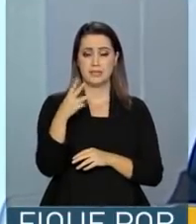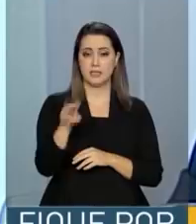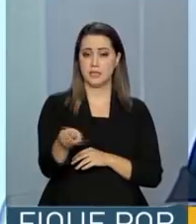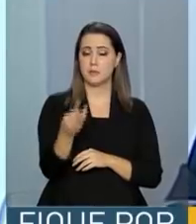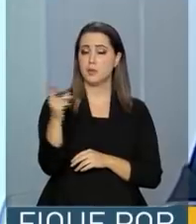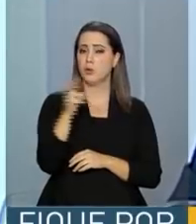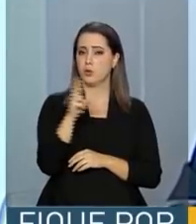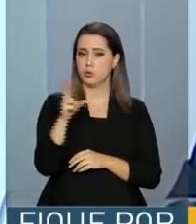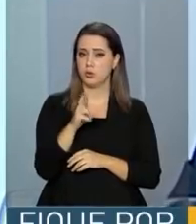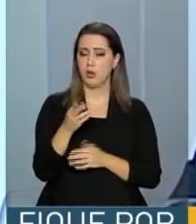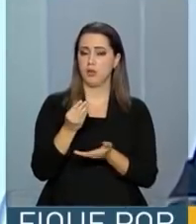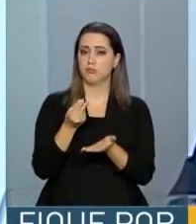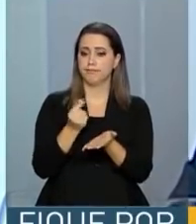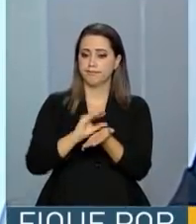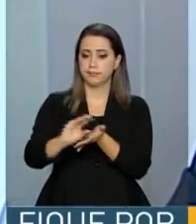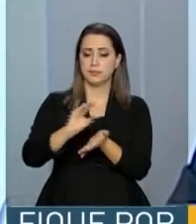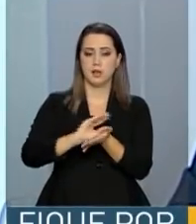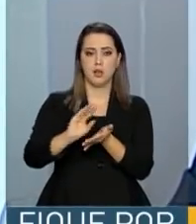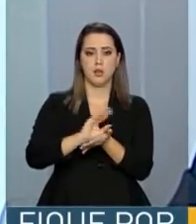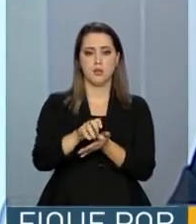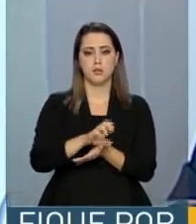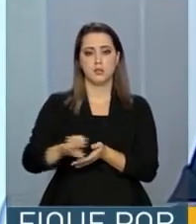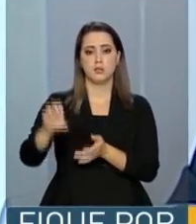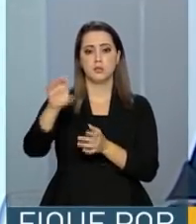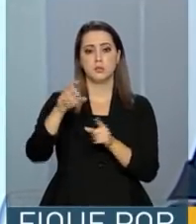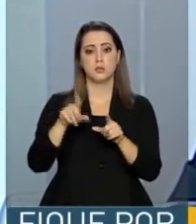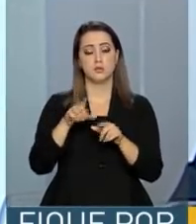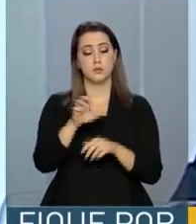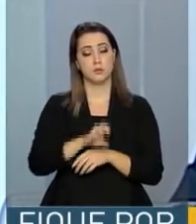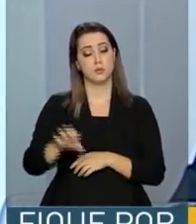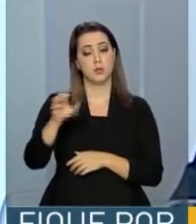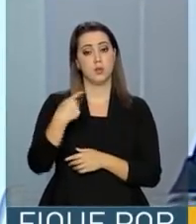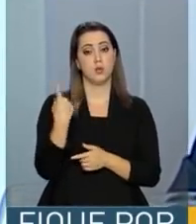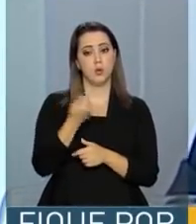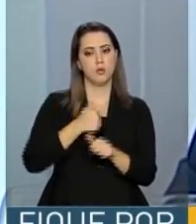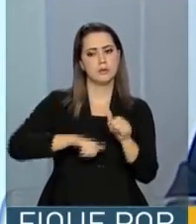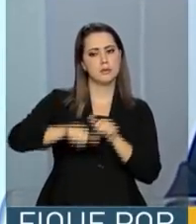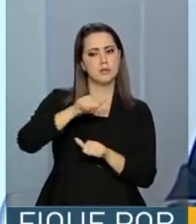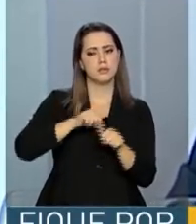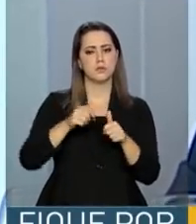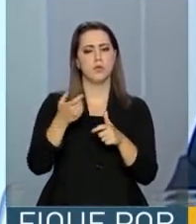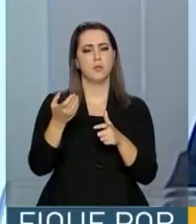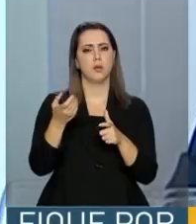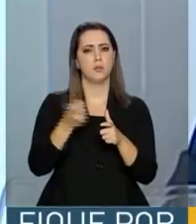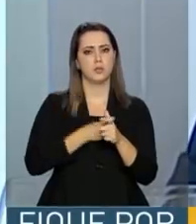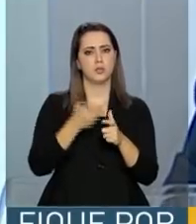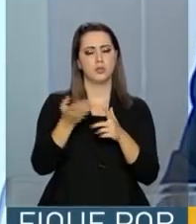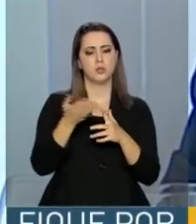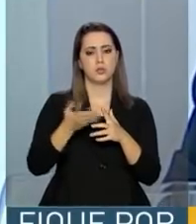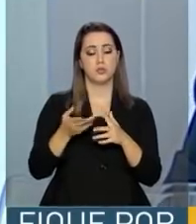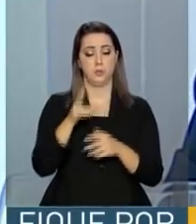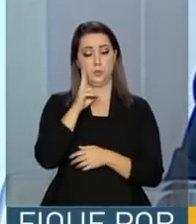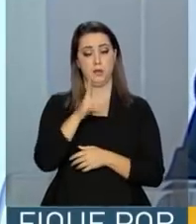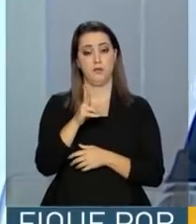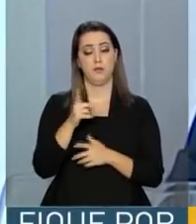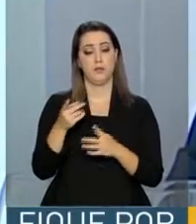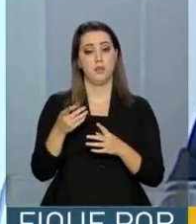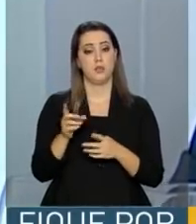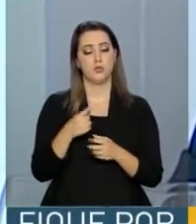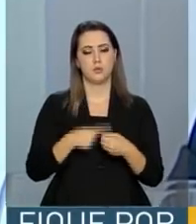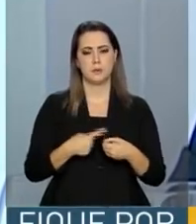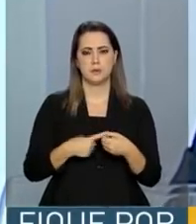de igual maneira em todos os estados brasileiros nós repactuamos essa dívida pega os municípios também